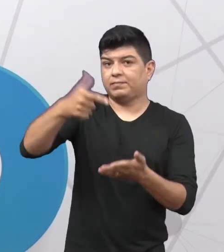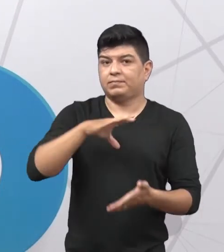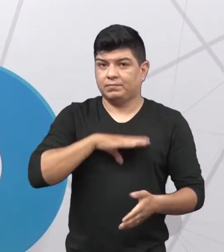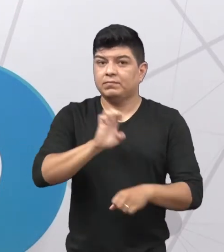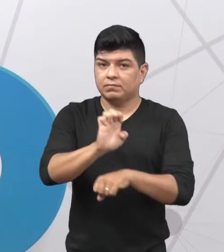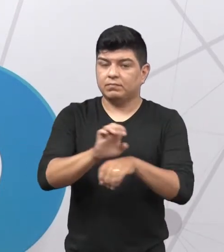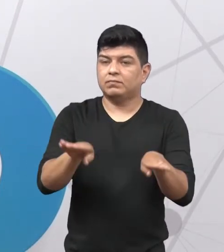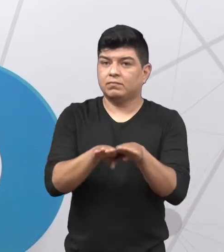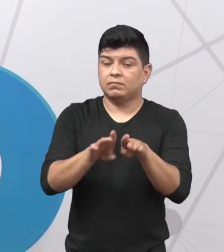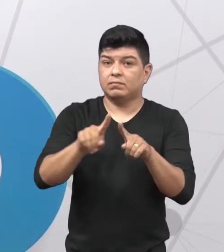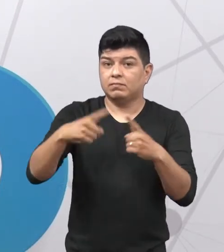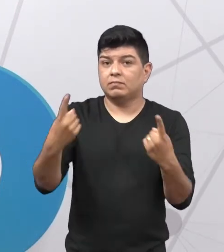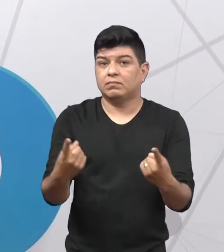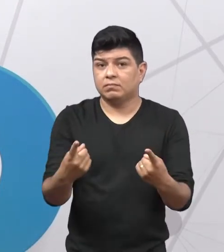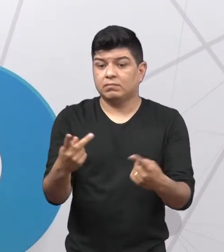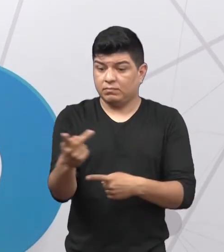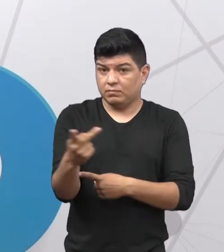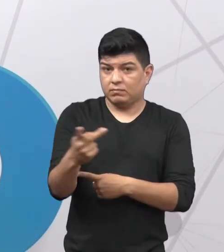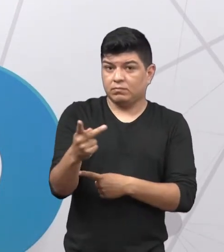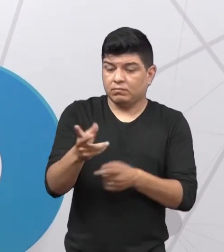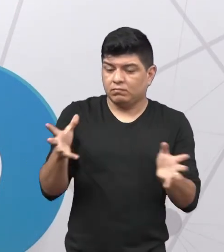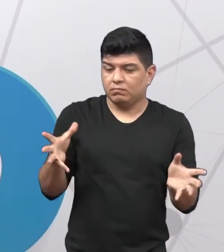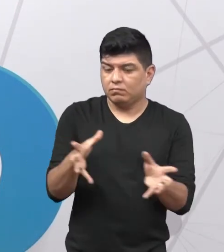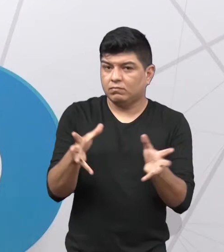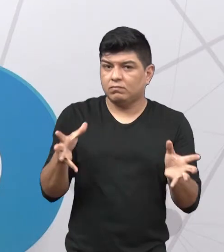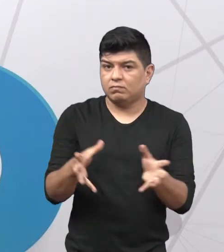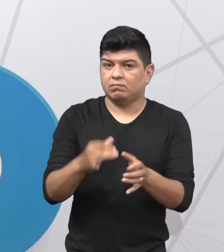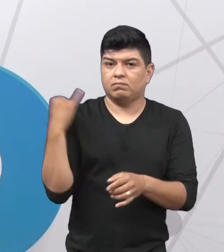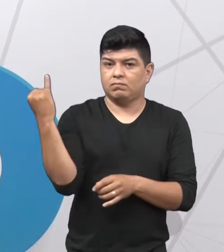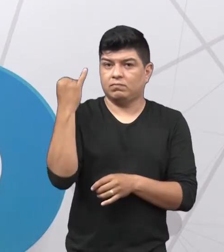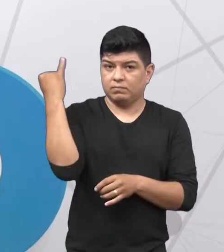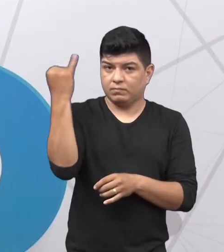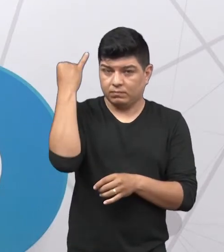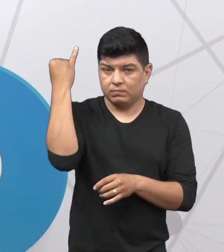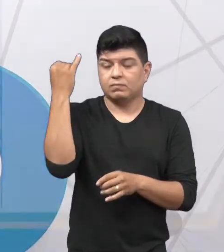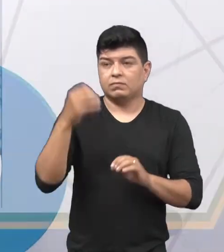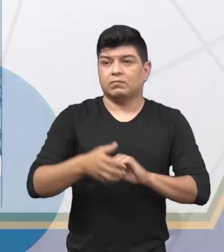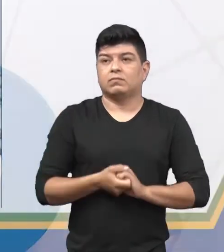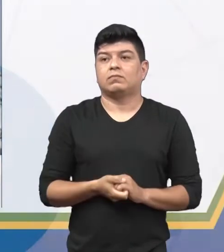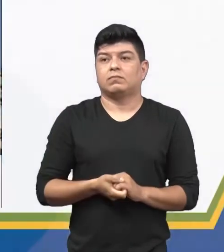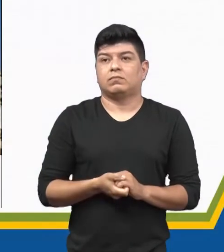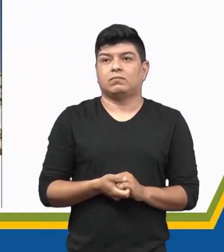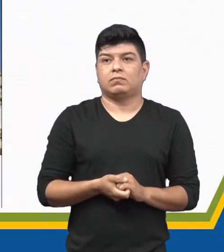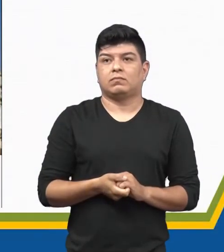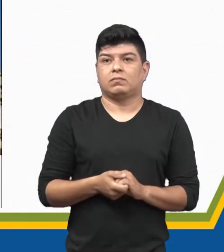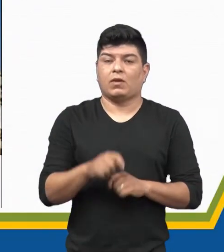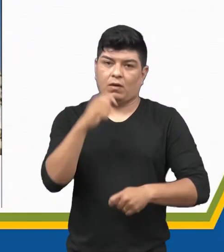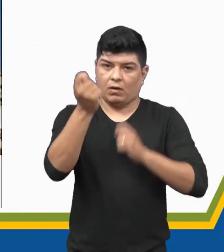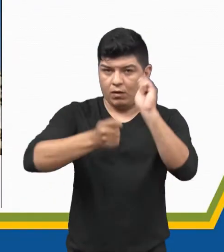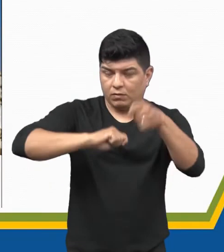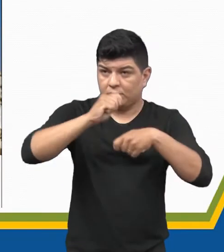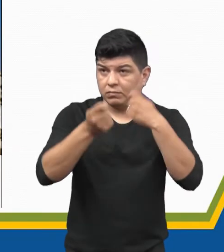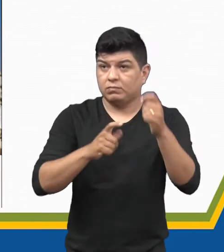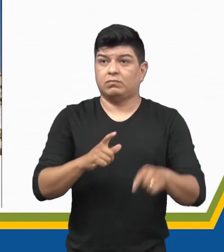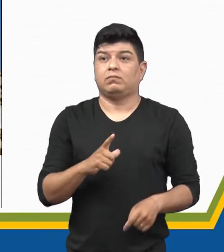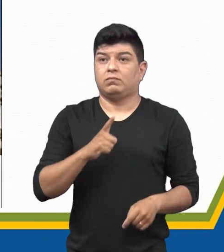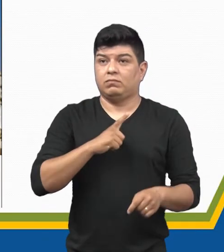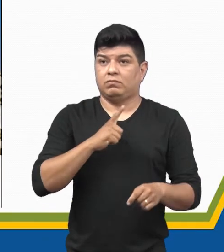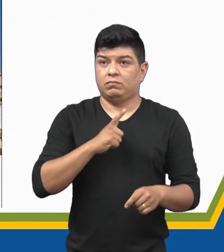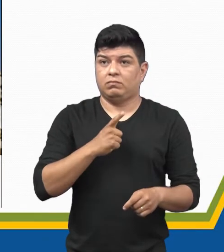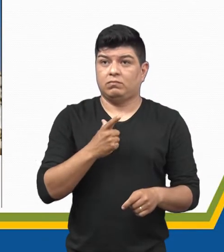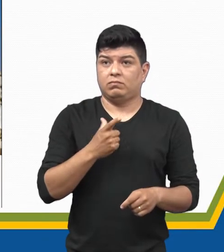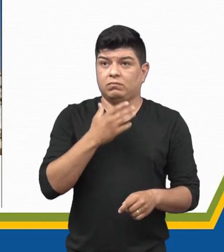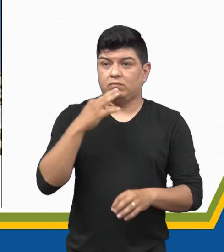cidades-estados, mas essas duas exerceram uma influência muito grande, né? Em termos de economia, houve ali uma